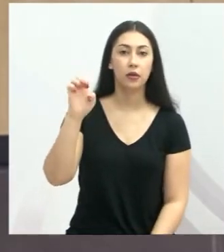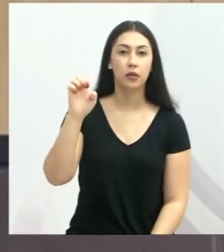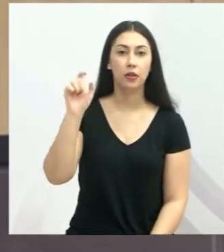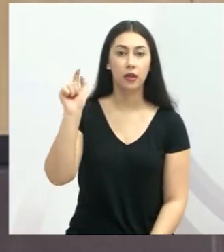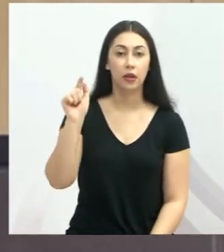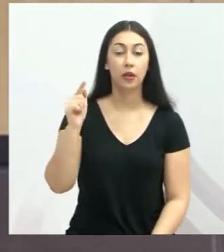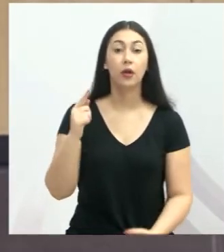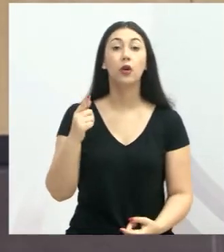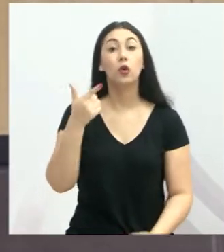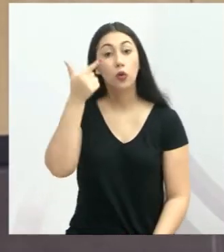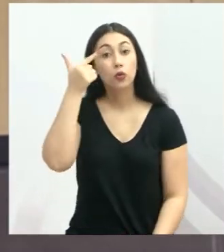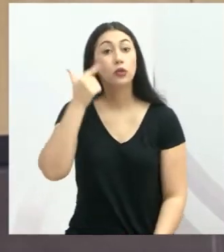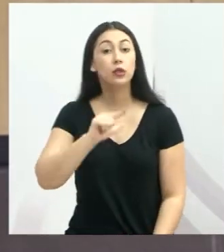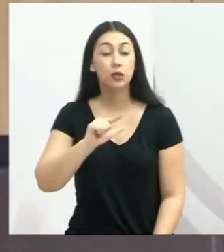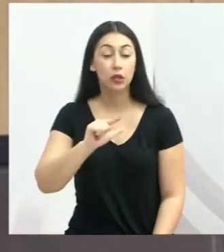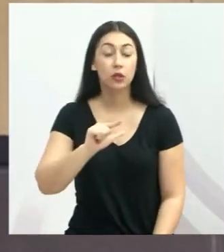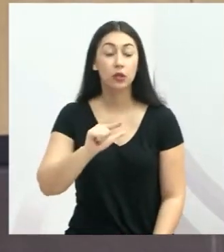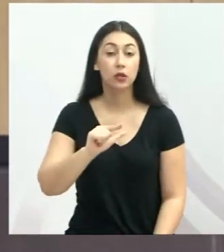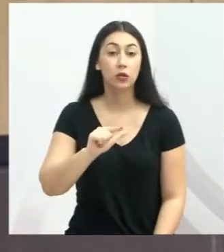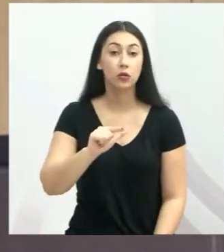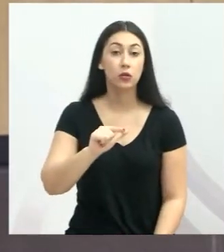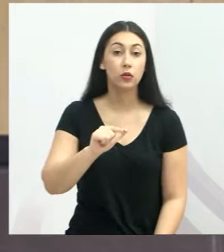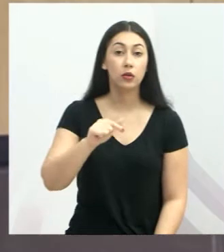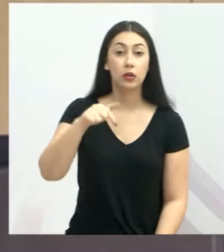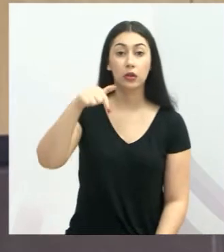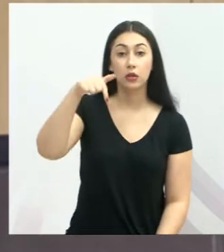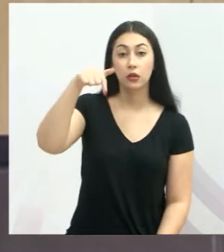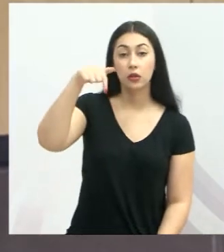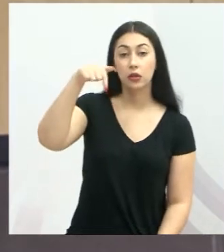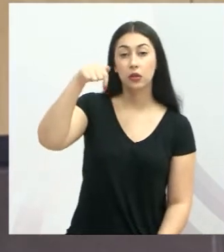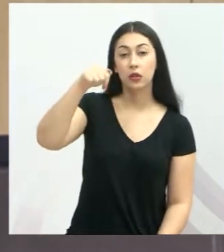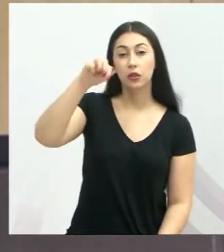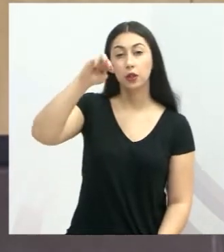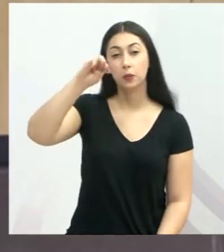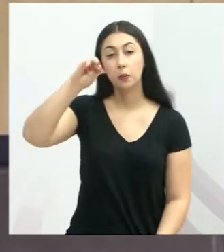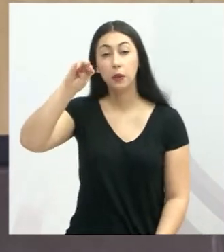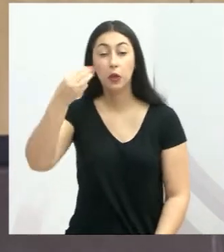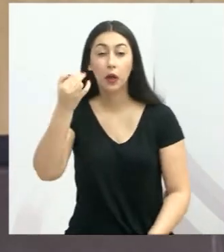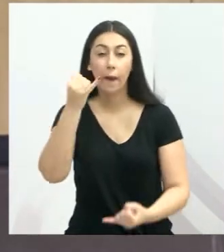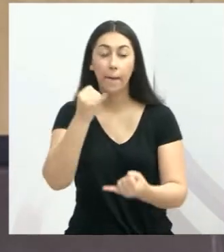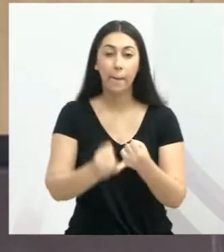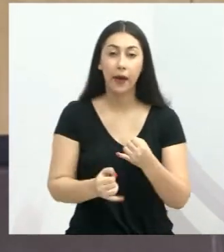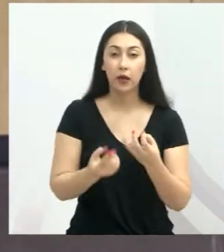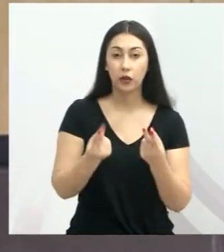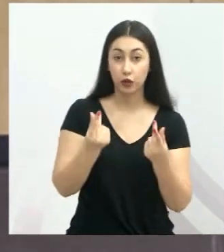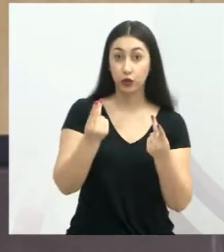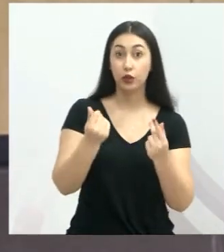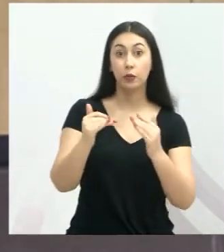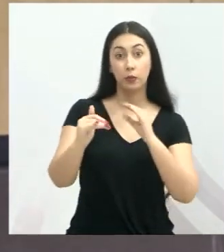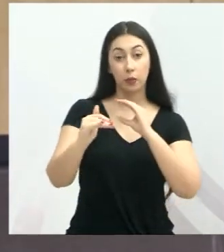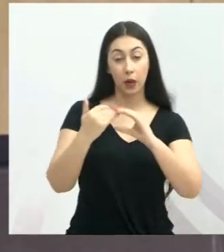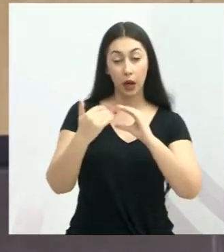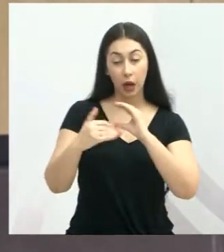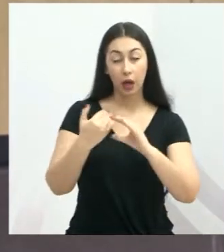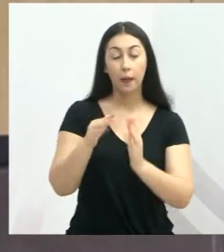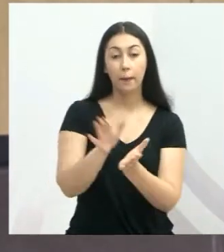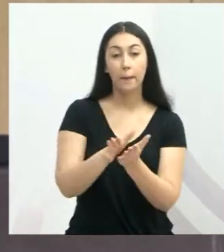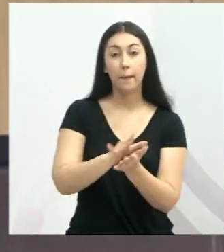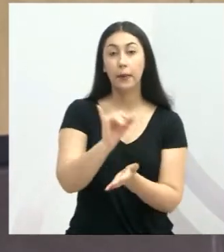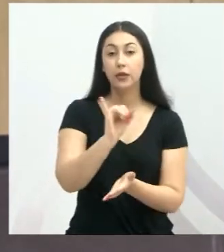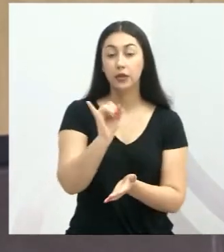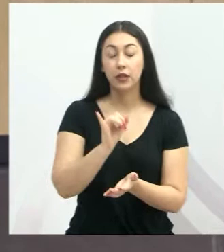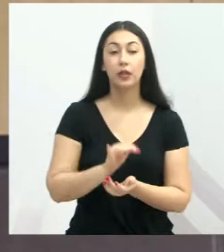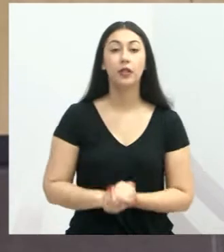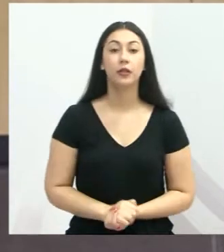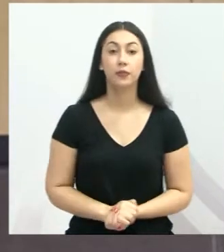conseguido a destinação de 7,5 milhões de reais para investimento em Jacareí, através do programa